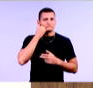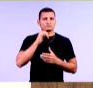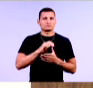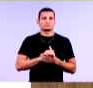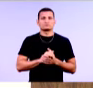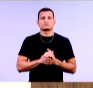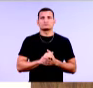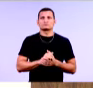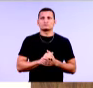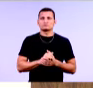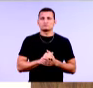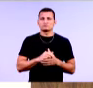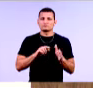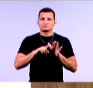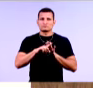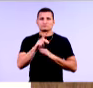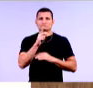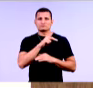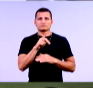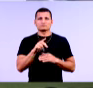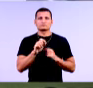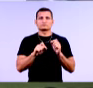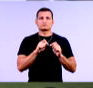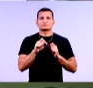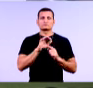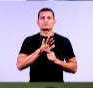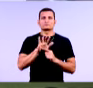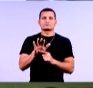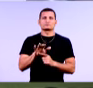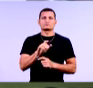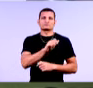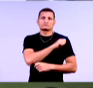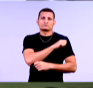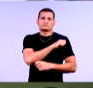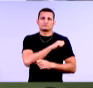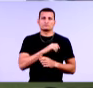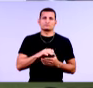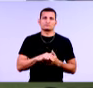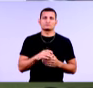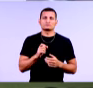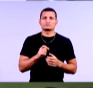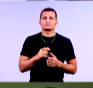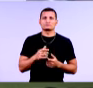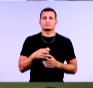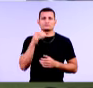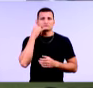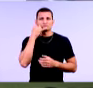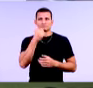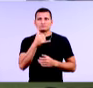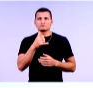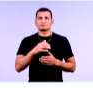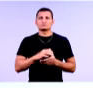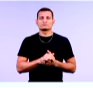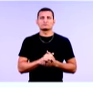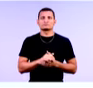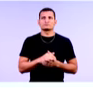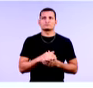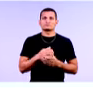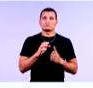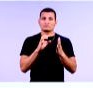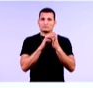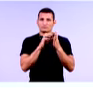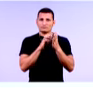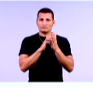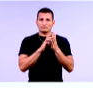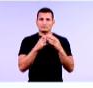Professor, o que poderíamos ajudar aqui ao nosso aluno? Seria Gente, mais fazer ligação, né? Ligar, a questão desligar. é, como falei,